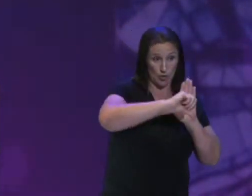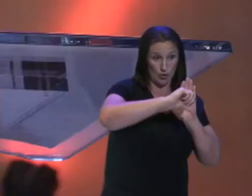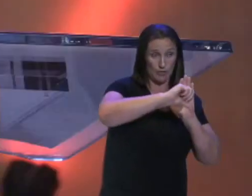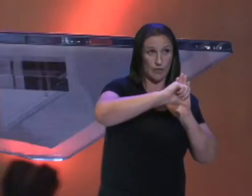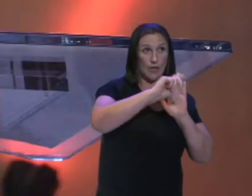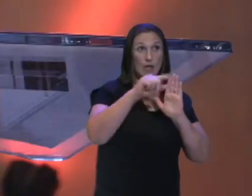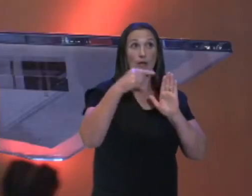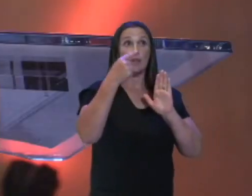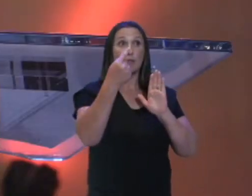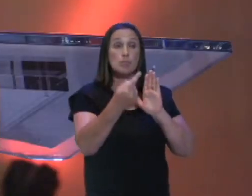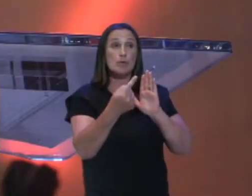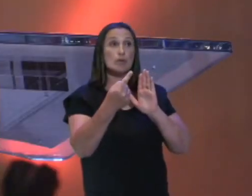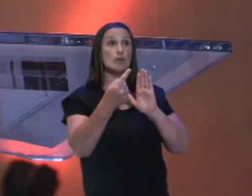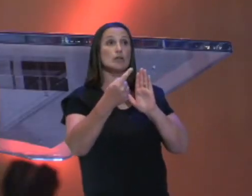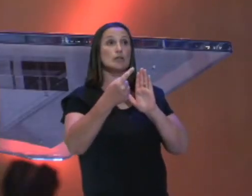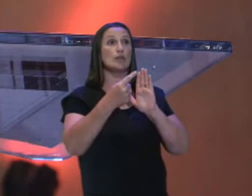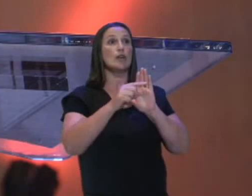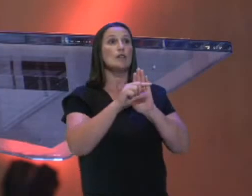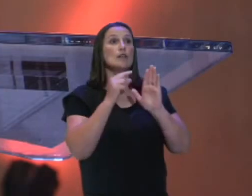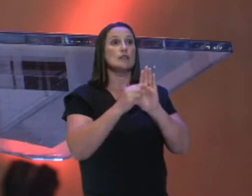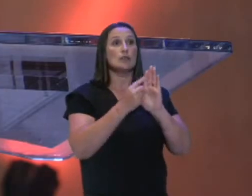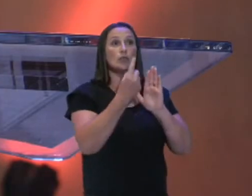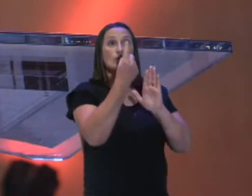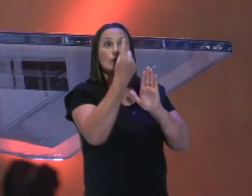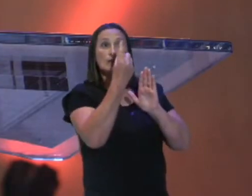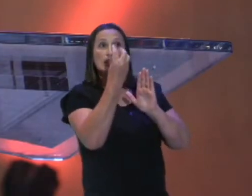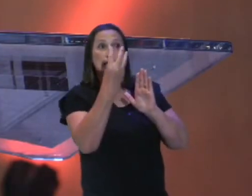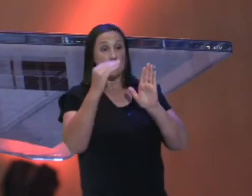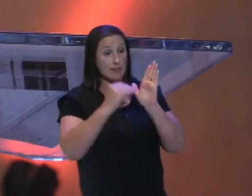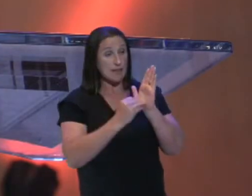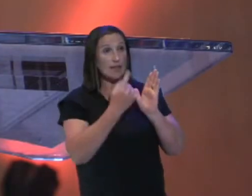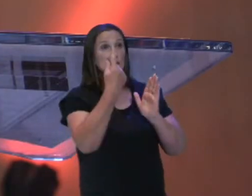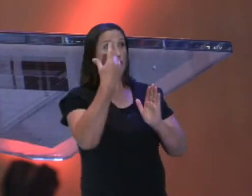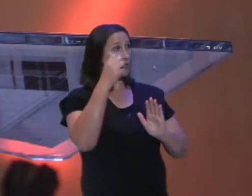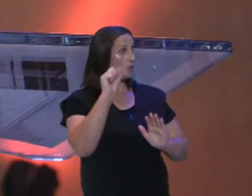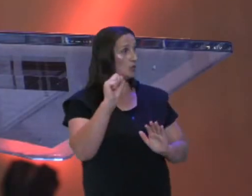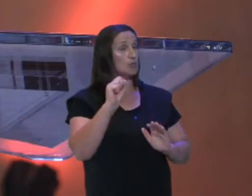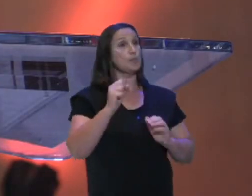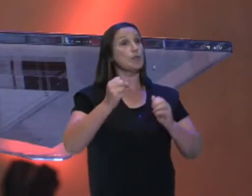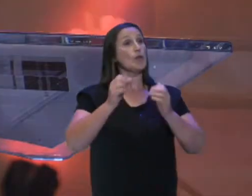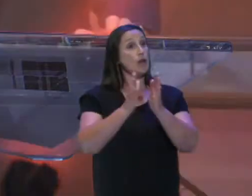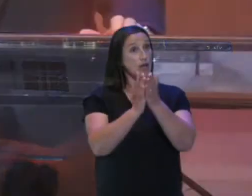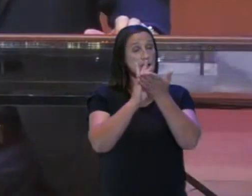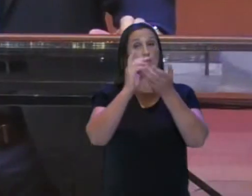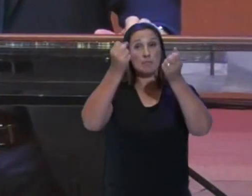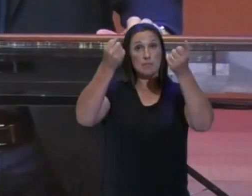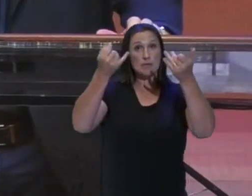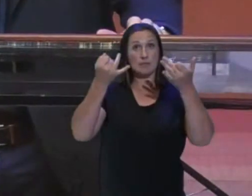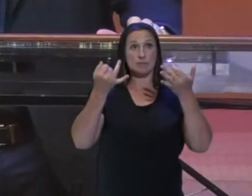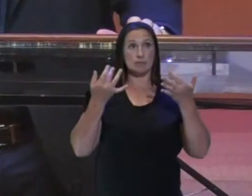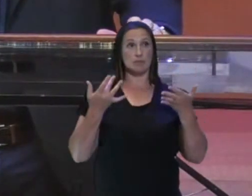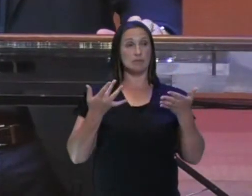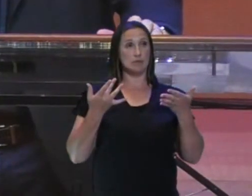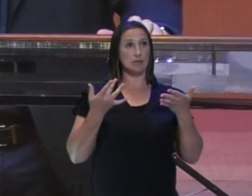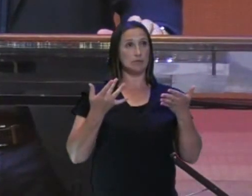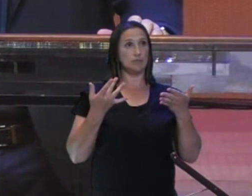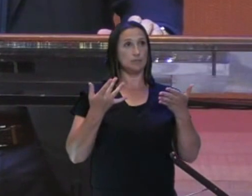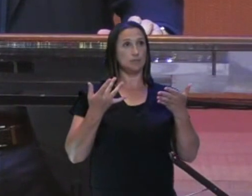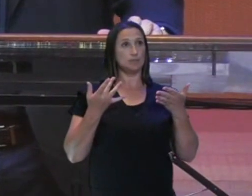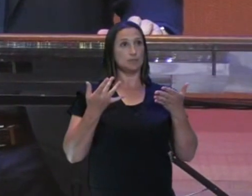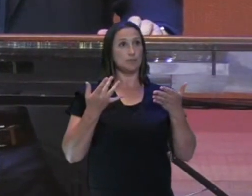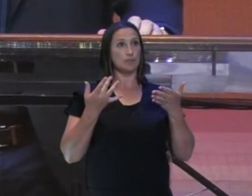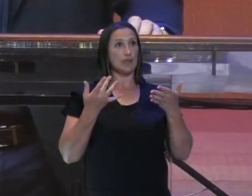e depois os versículos 13 a 18, onde a Bíblia diz assim, ali entrou